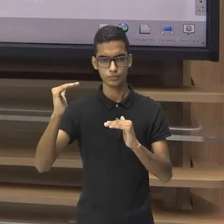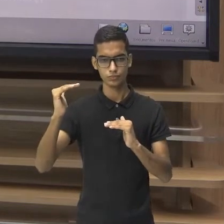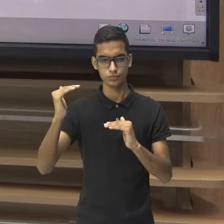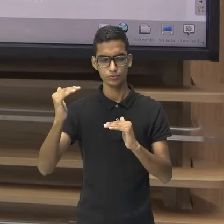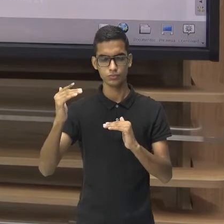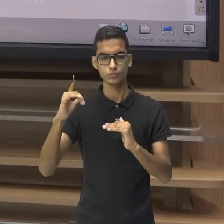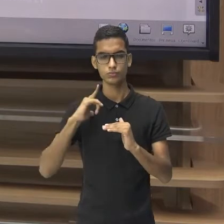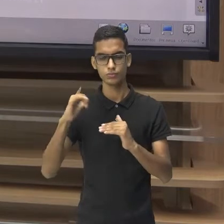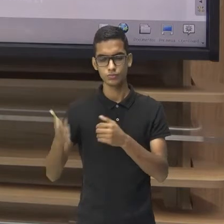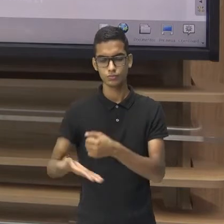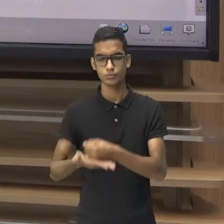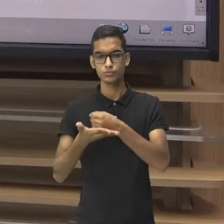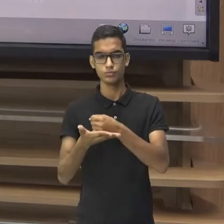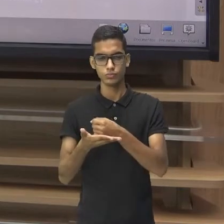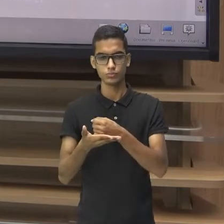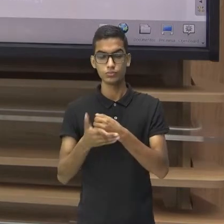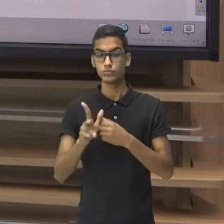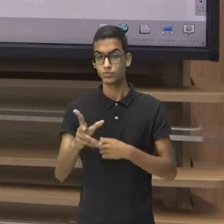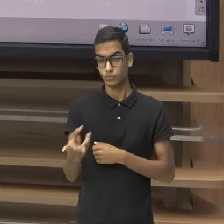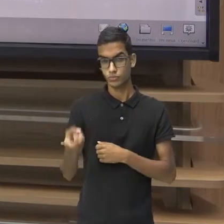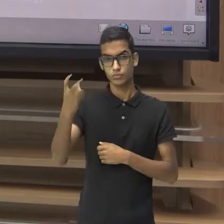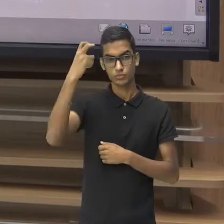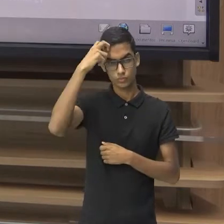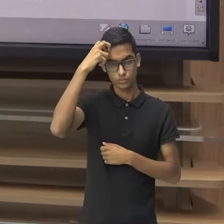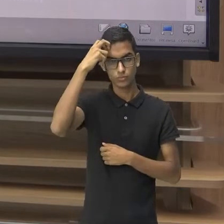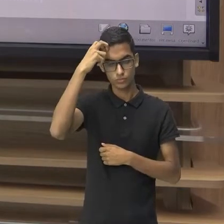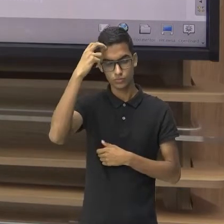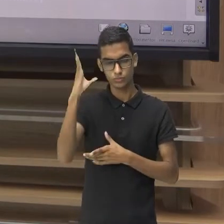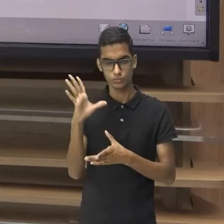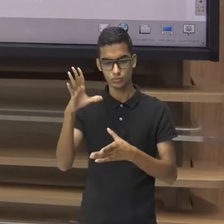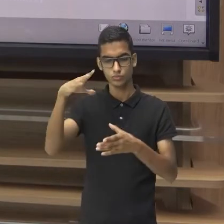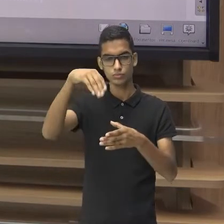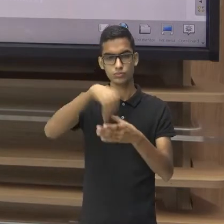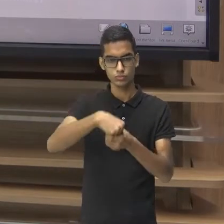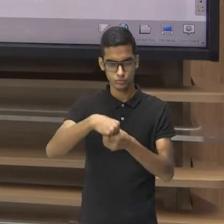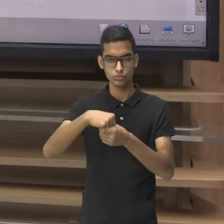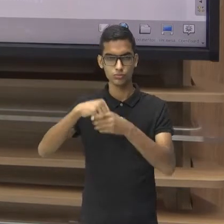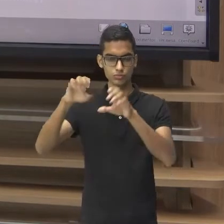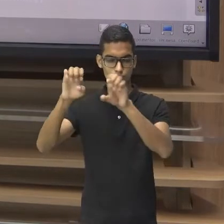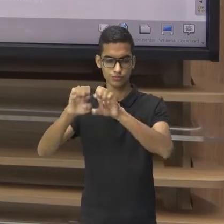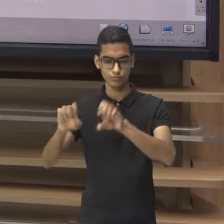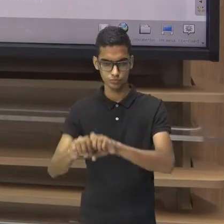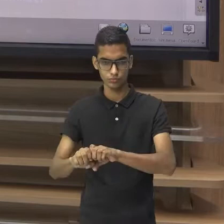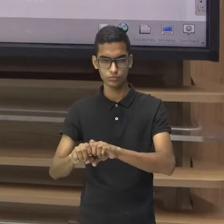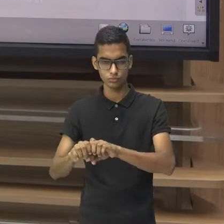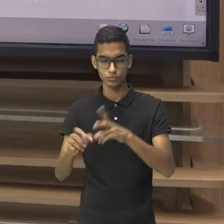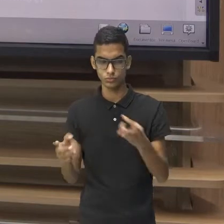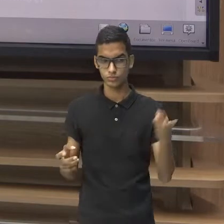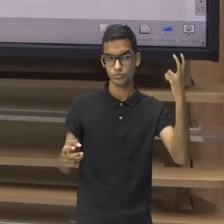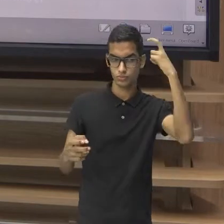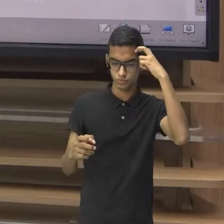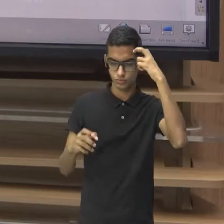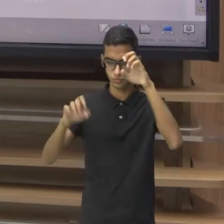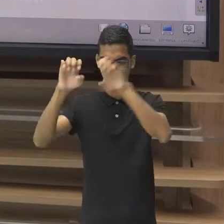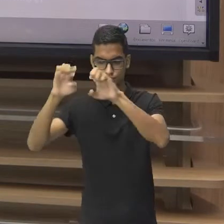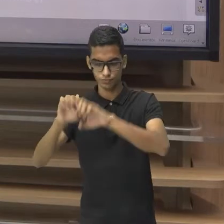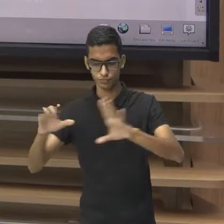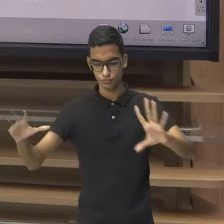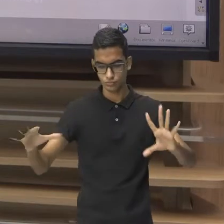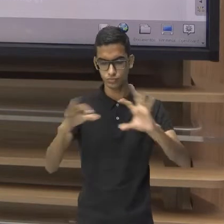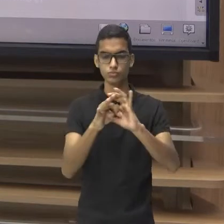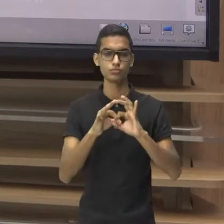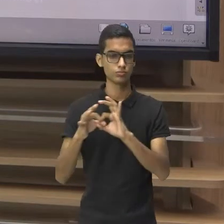A cultura faz parte desta infraestrutura. Neste sentido, conceitualmente